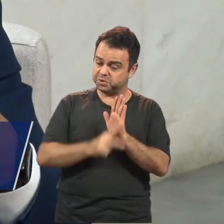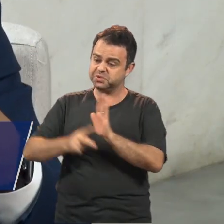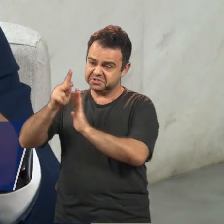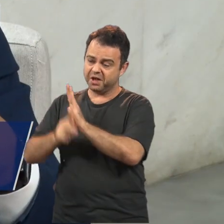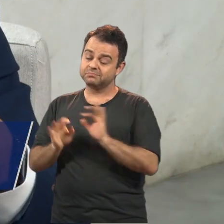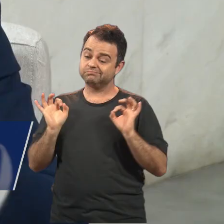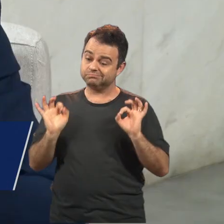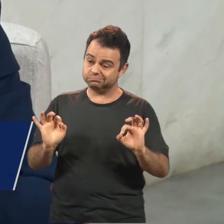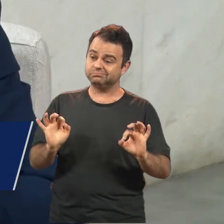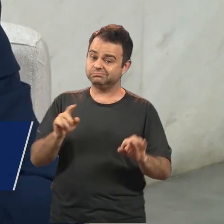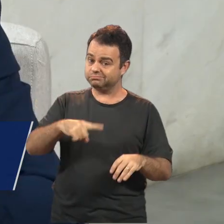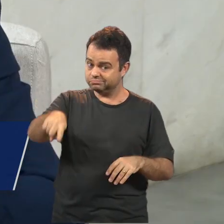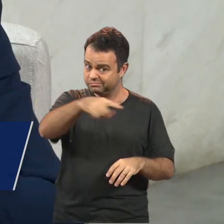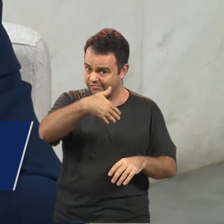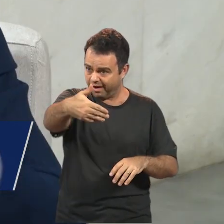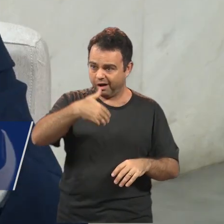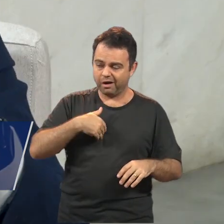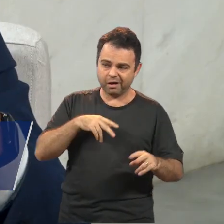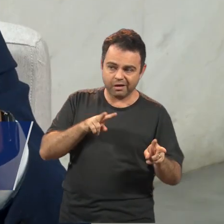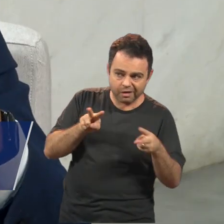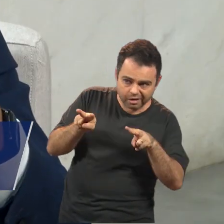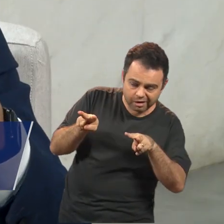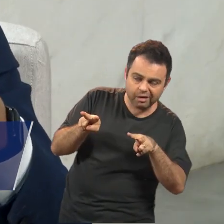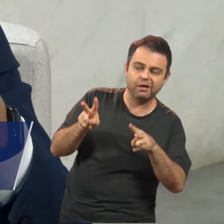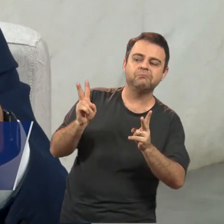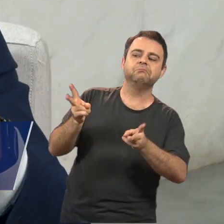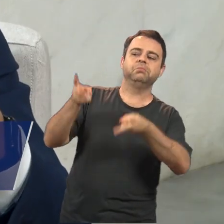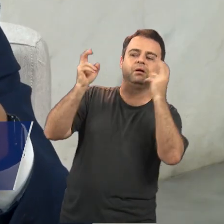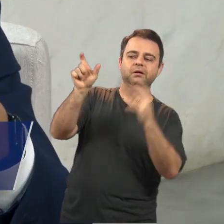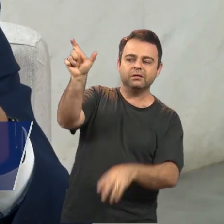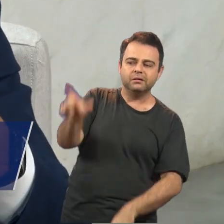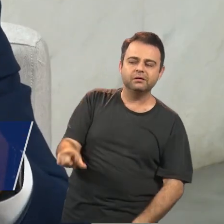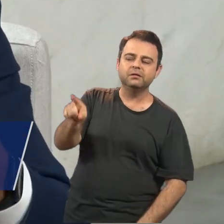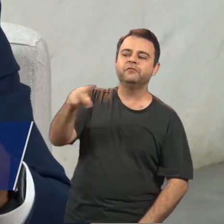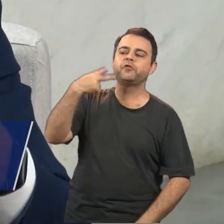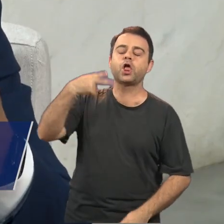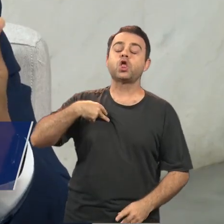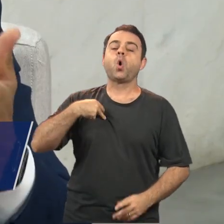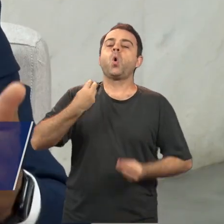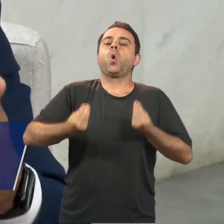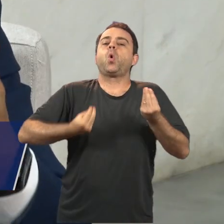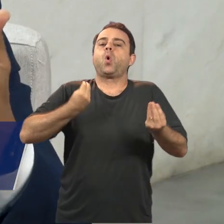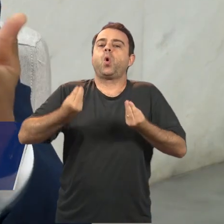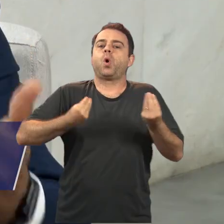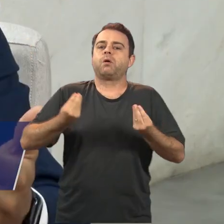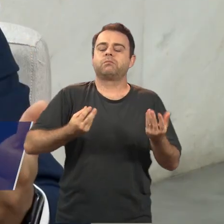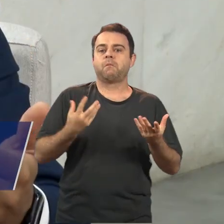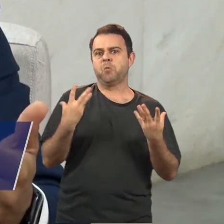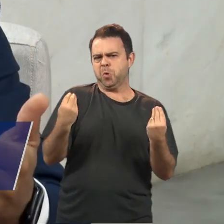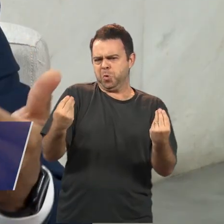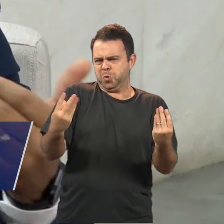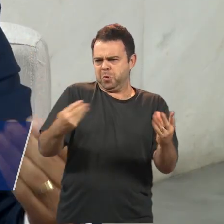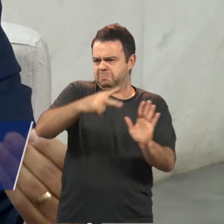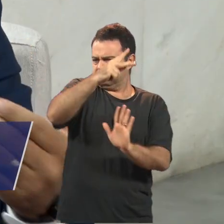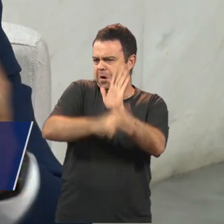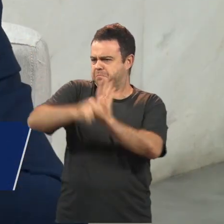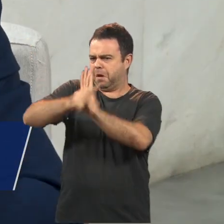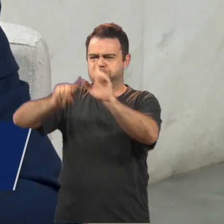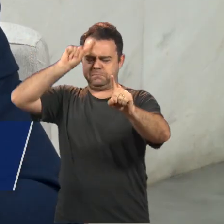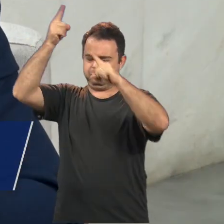não pautar inúmeros projetos, mas sou um vereador que procuro sempre pautar projetos que, de fato,